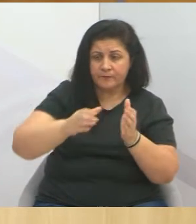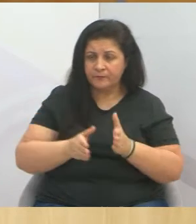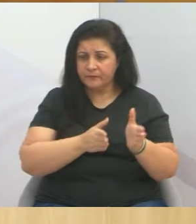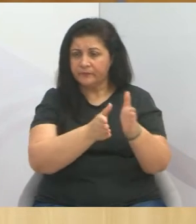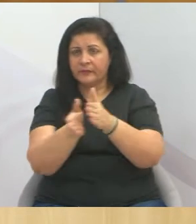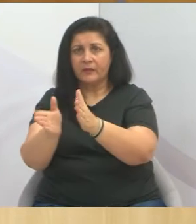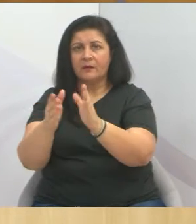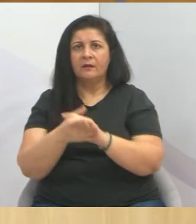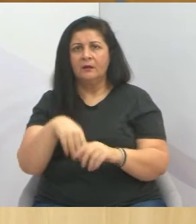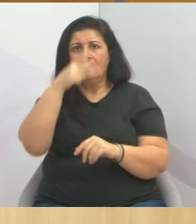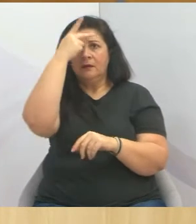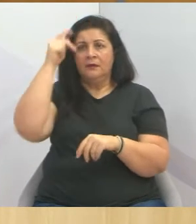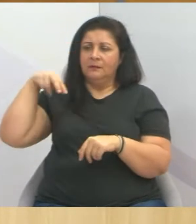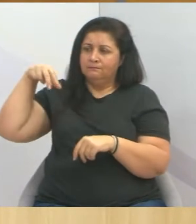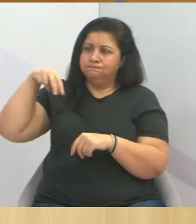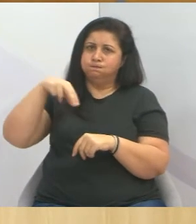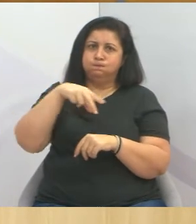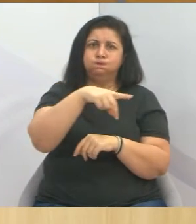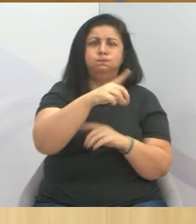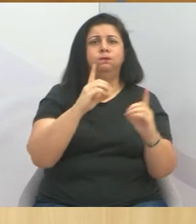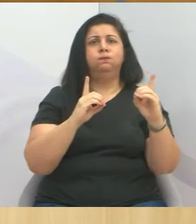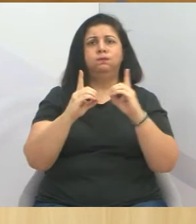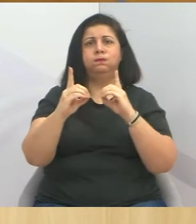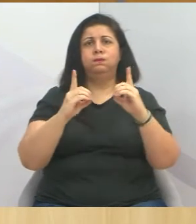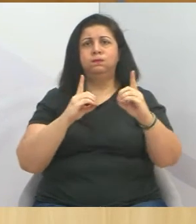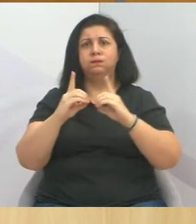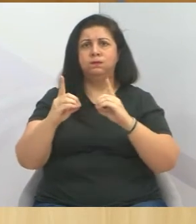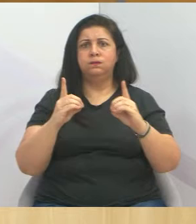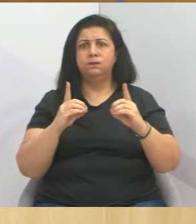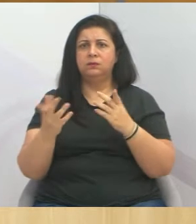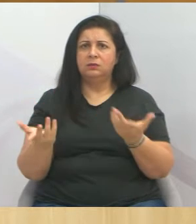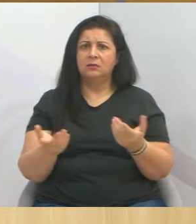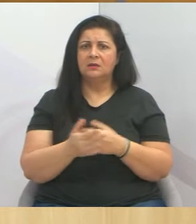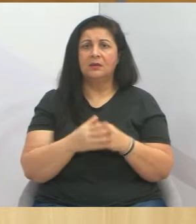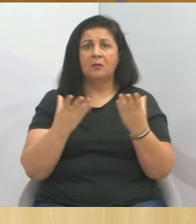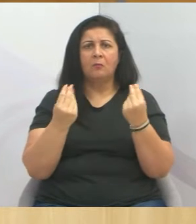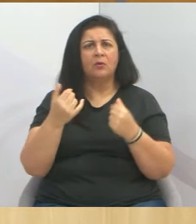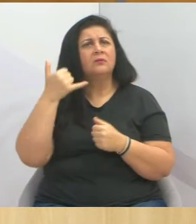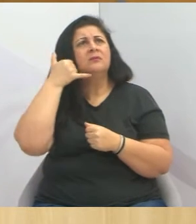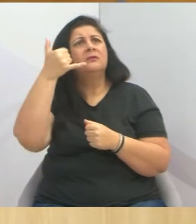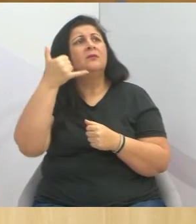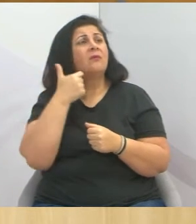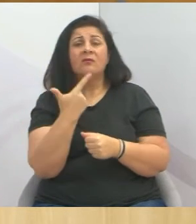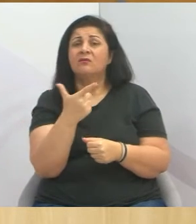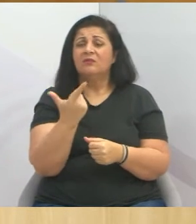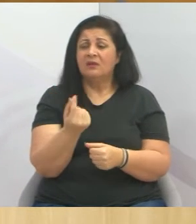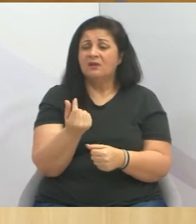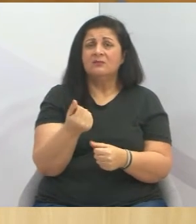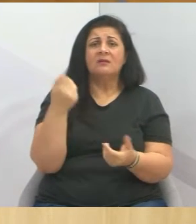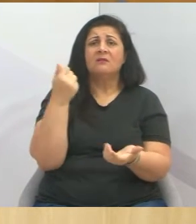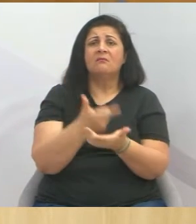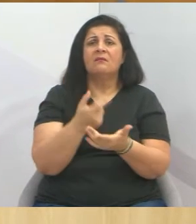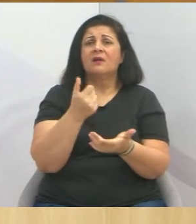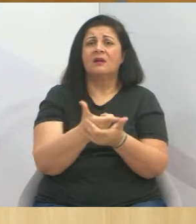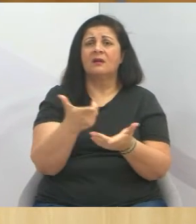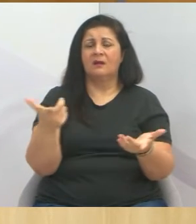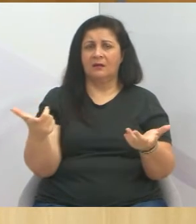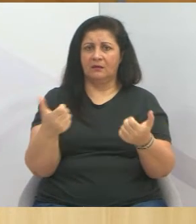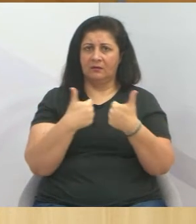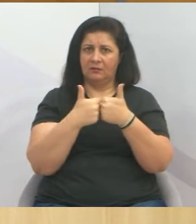as pessoas teve que ir até a Dutra a pé para pegar o ônibus muito me ligaram dizendo eu não tenho dinheiro para pagar o ônibus